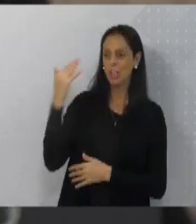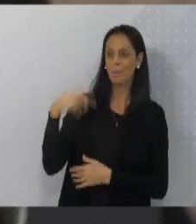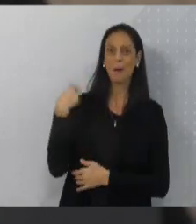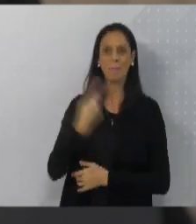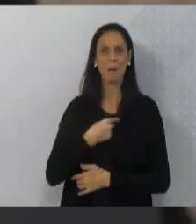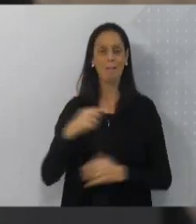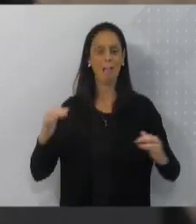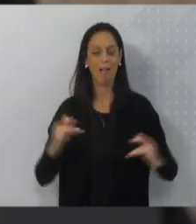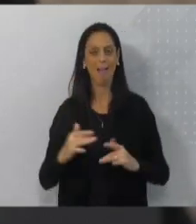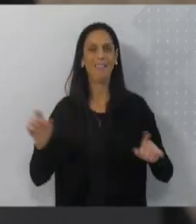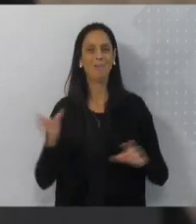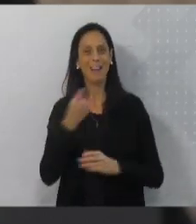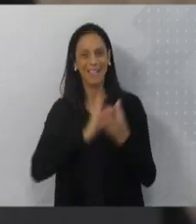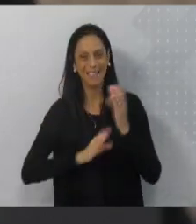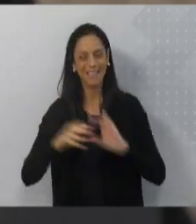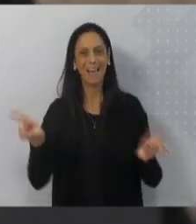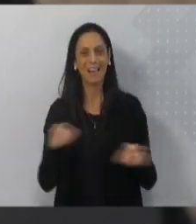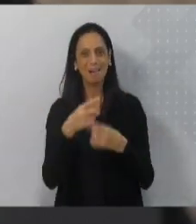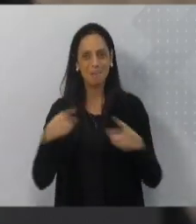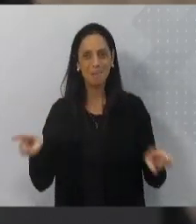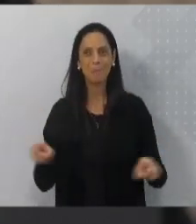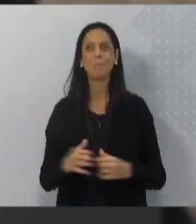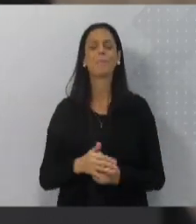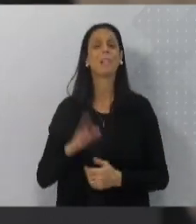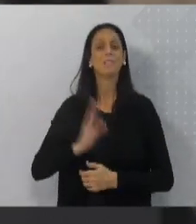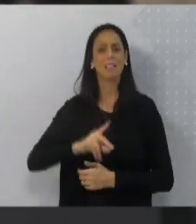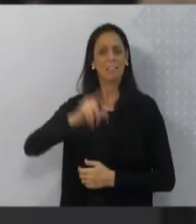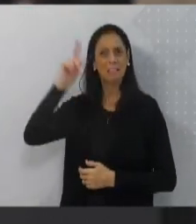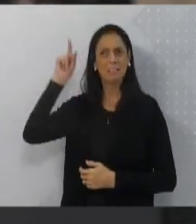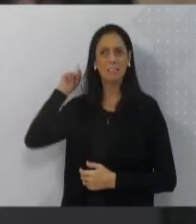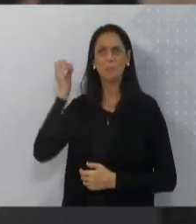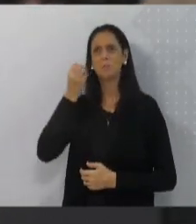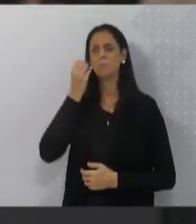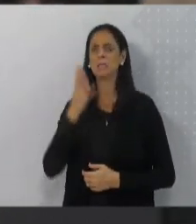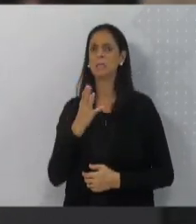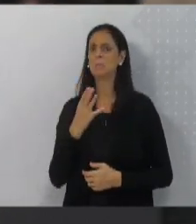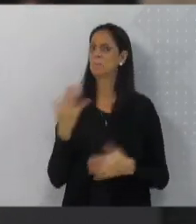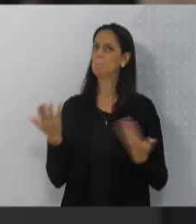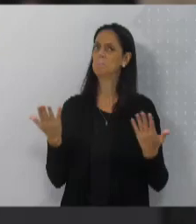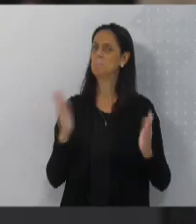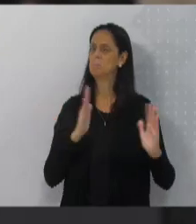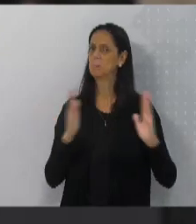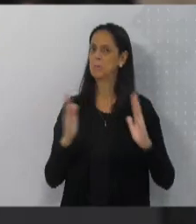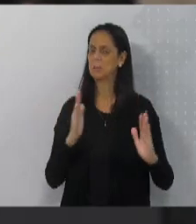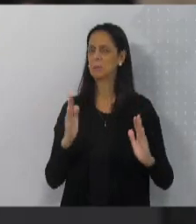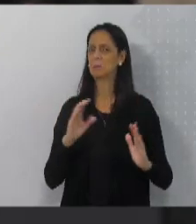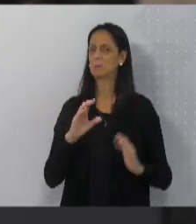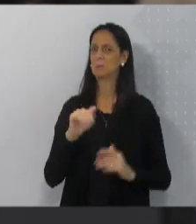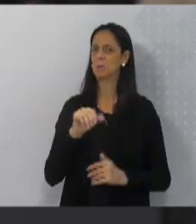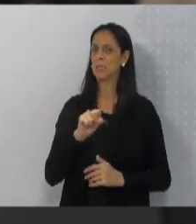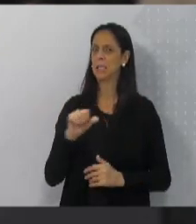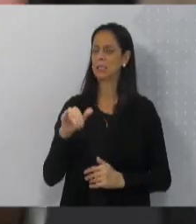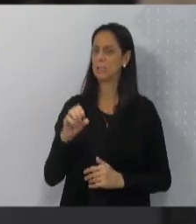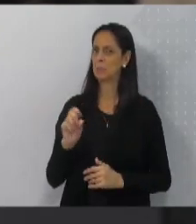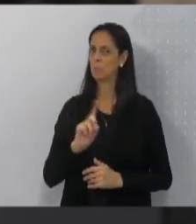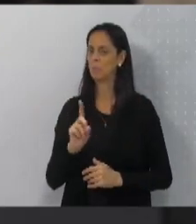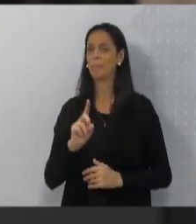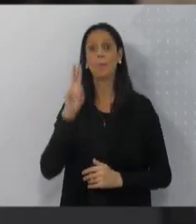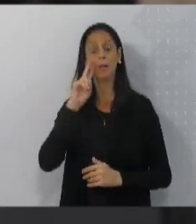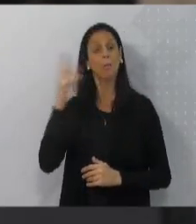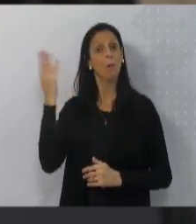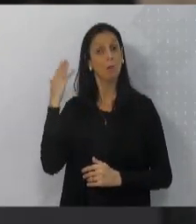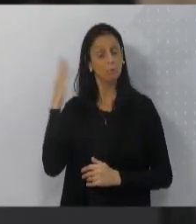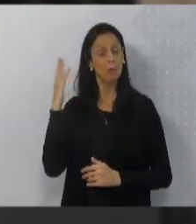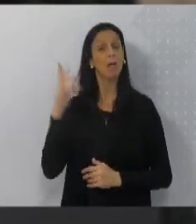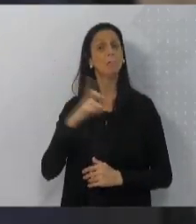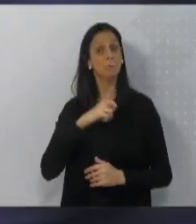queria aqui fazer um registro, né, porque houve um tempo, até não sei se era na época do Cazico ou outros tempos mais atrás, em que recebíamos os convites